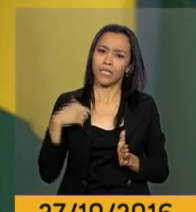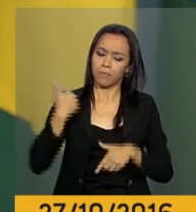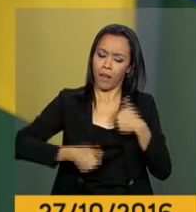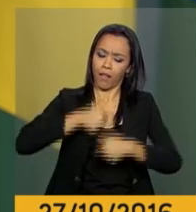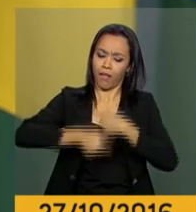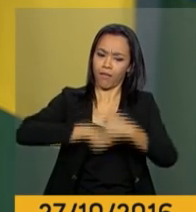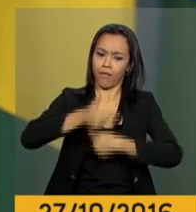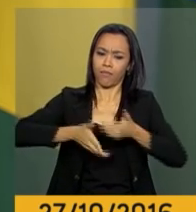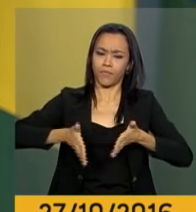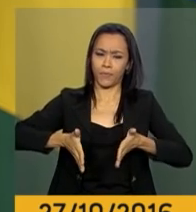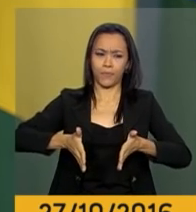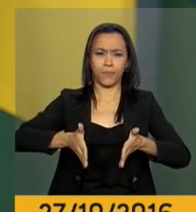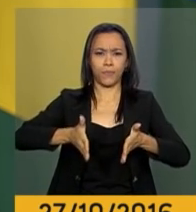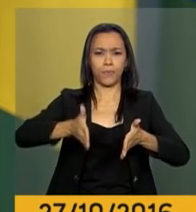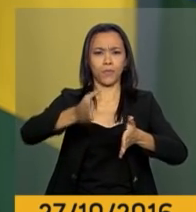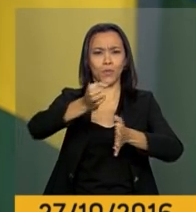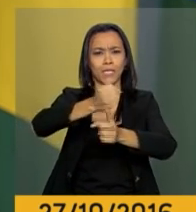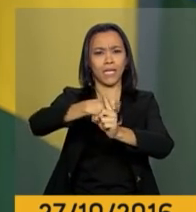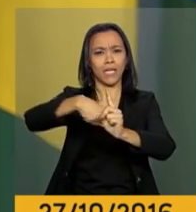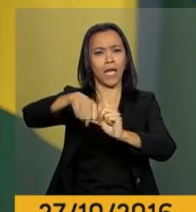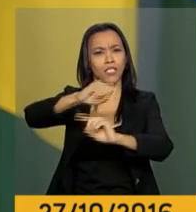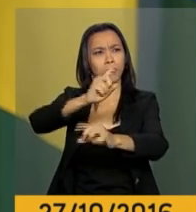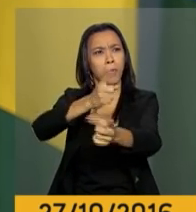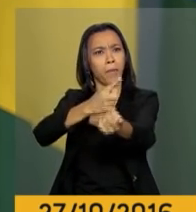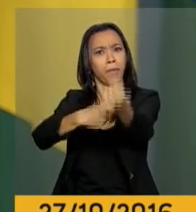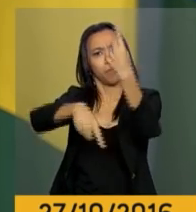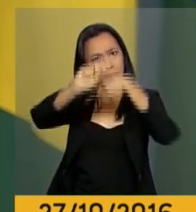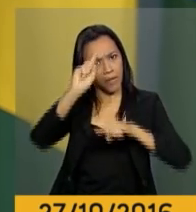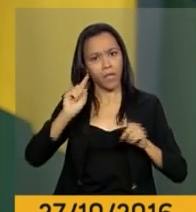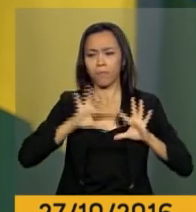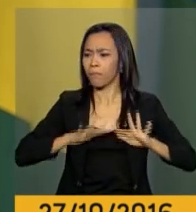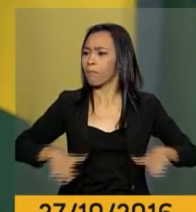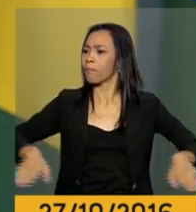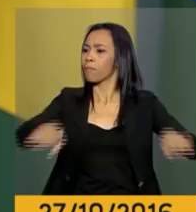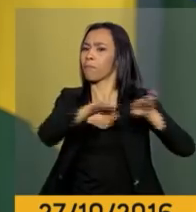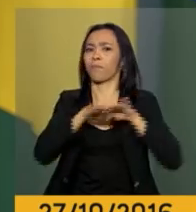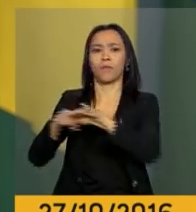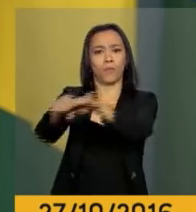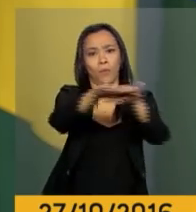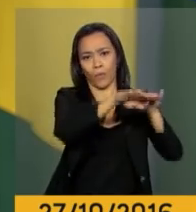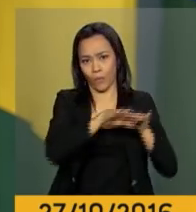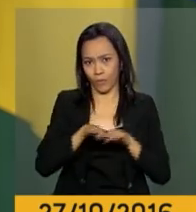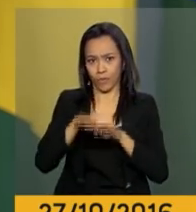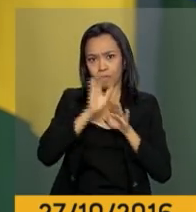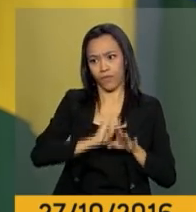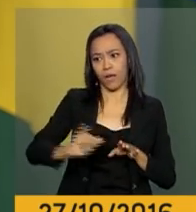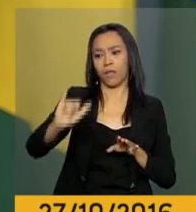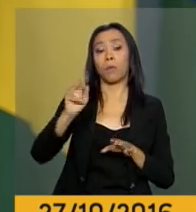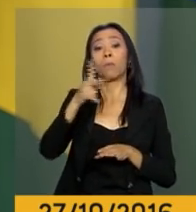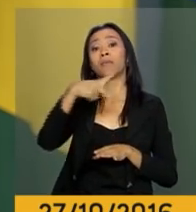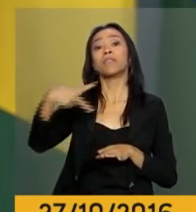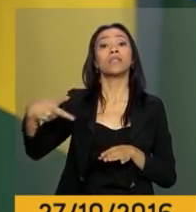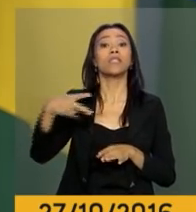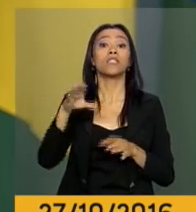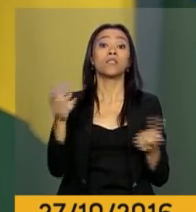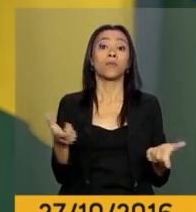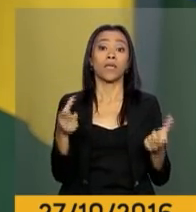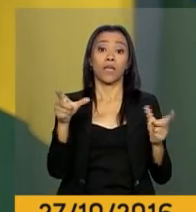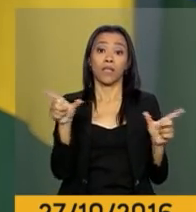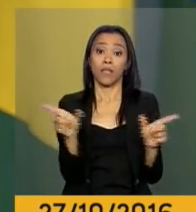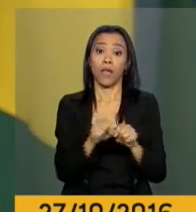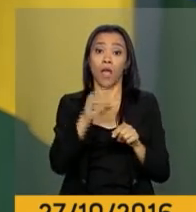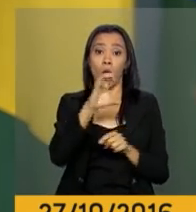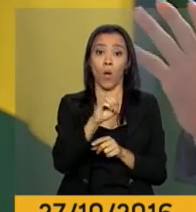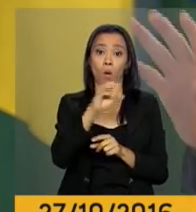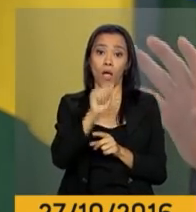uma sociedade de prosperidade para todos, doutor Marcos Vinícius, doutor Lamáquia, presidente da OAB. Aliás, a OAB no